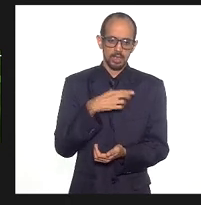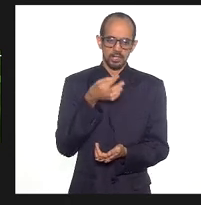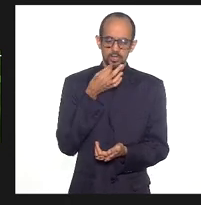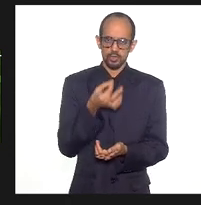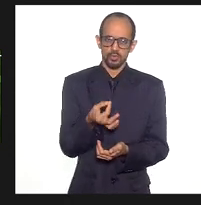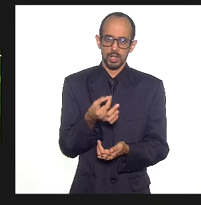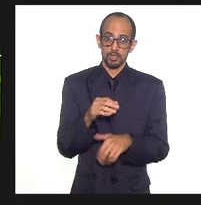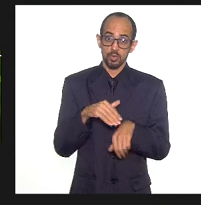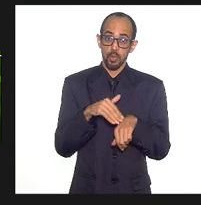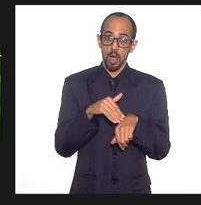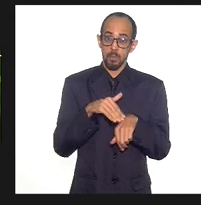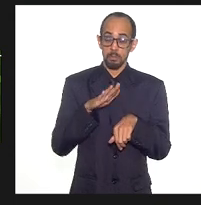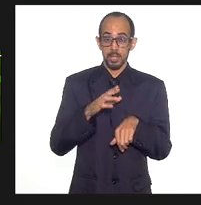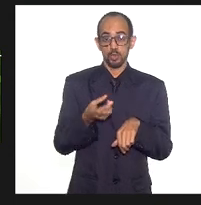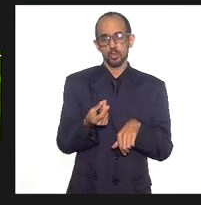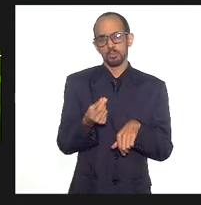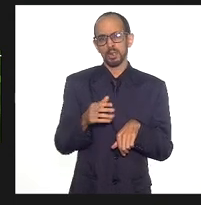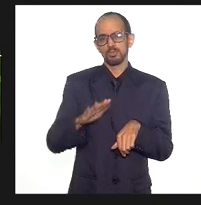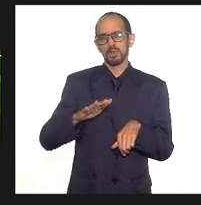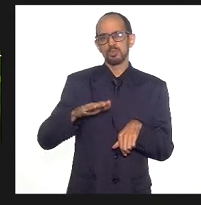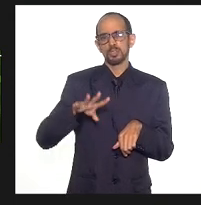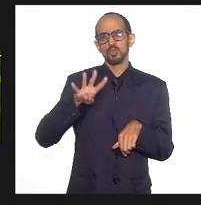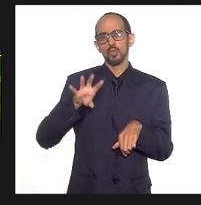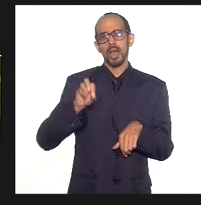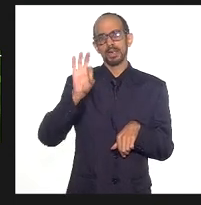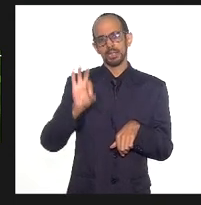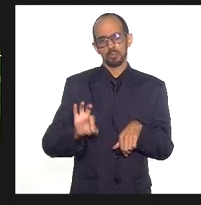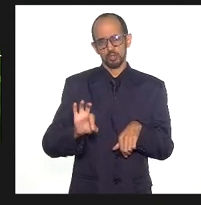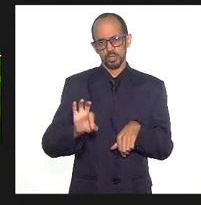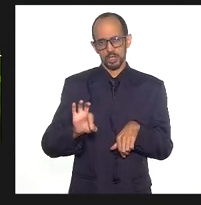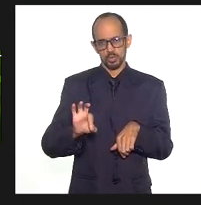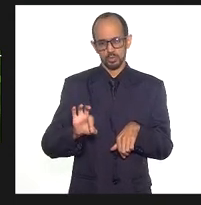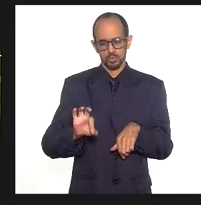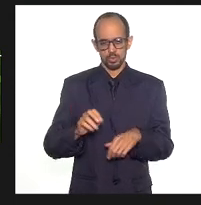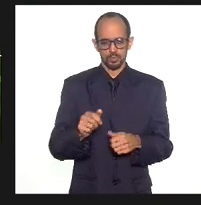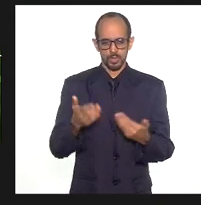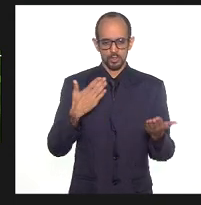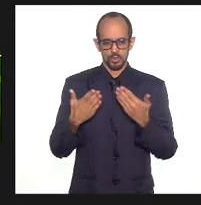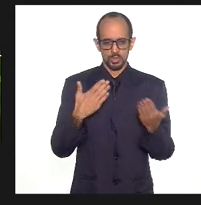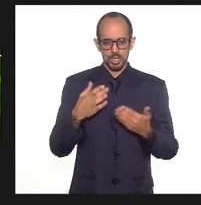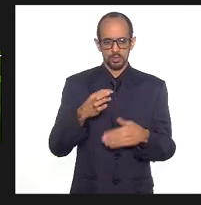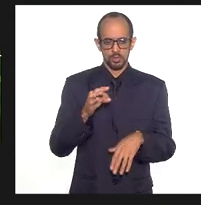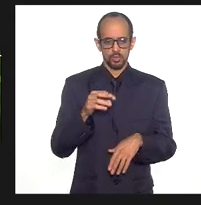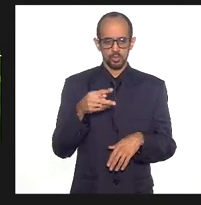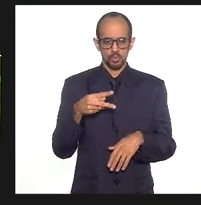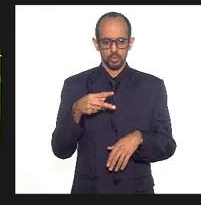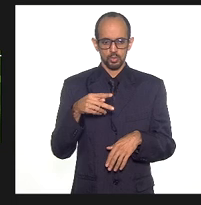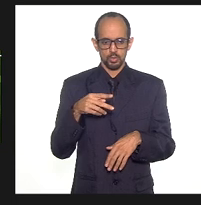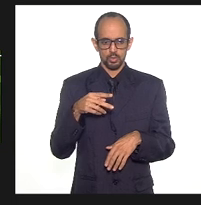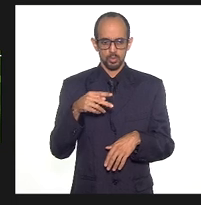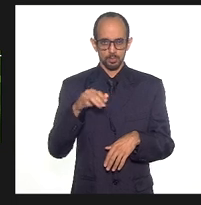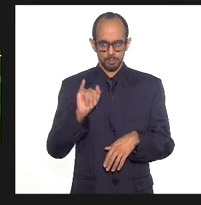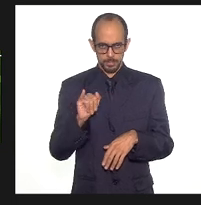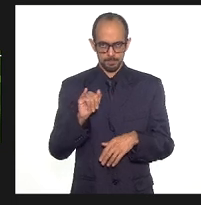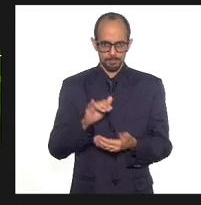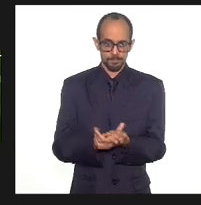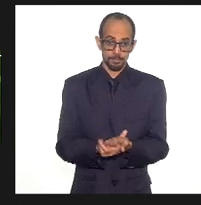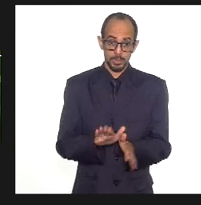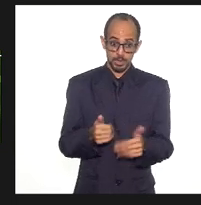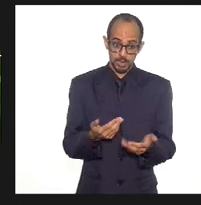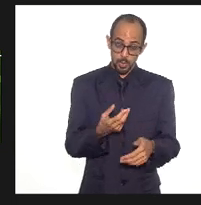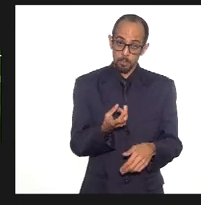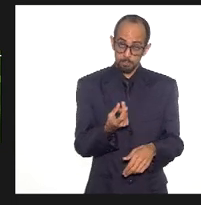do preço em cerca de 40% associado à Tupi. E aqui a gente tem que lembrar, né, preço, ele